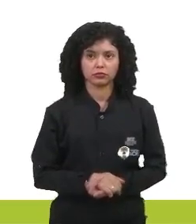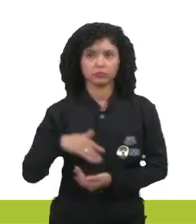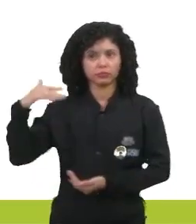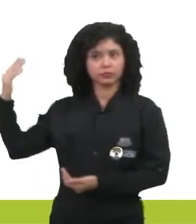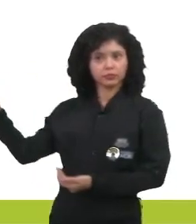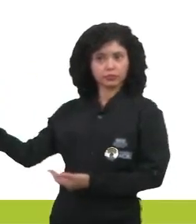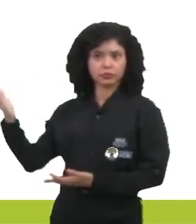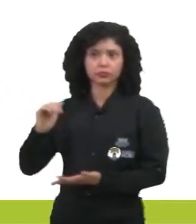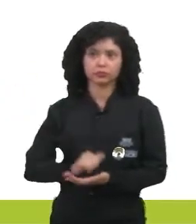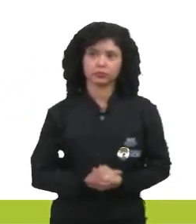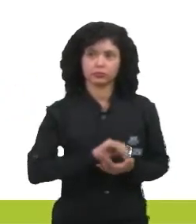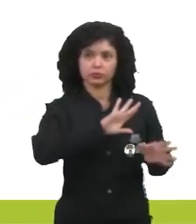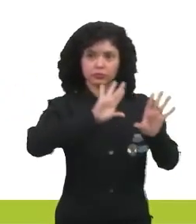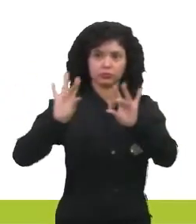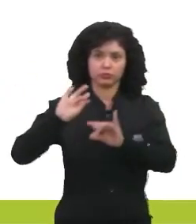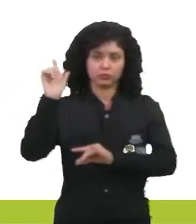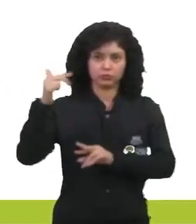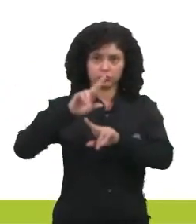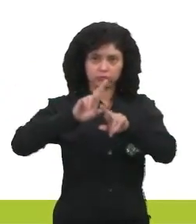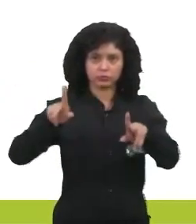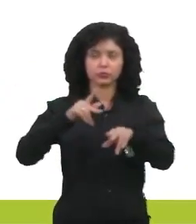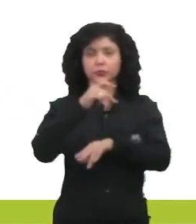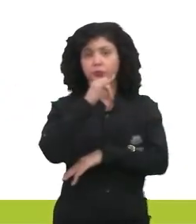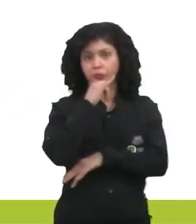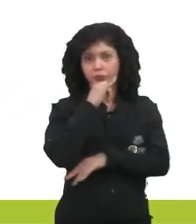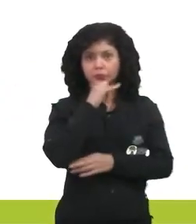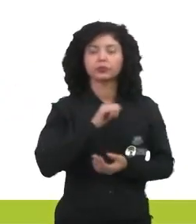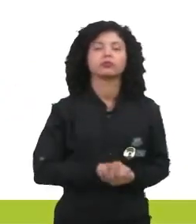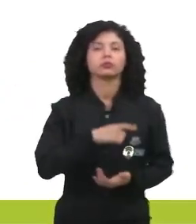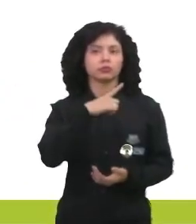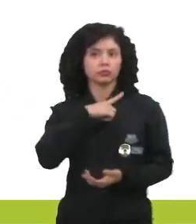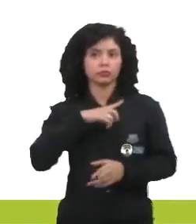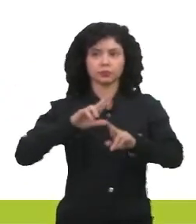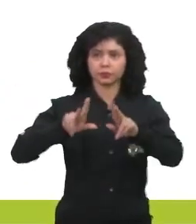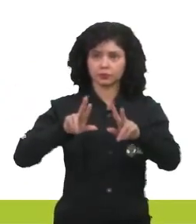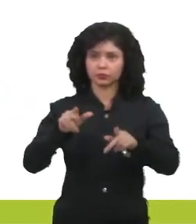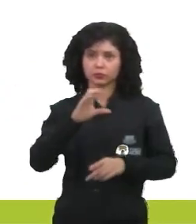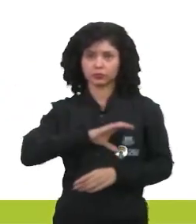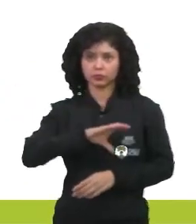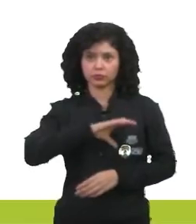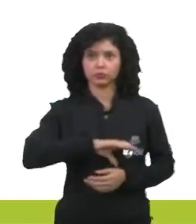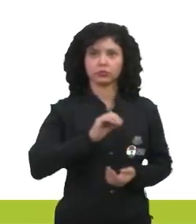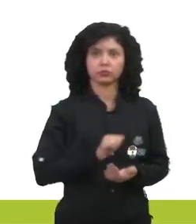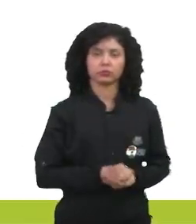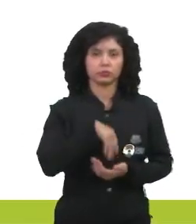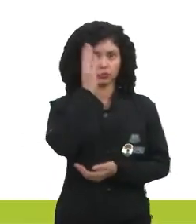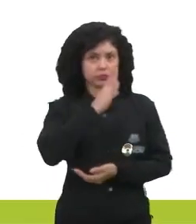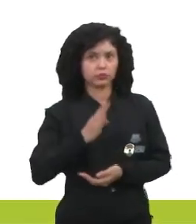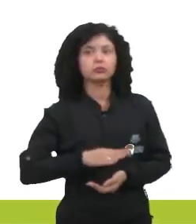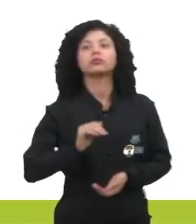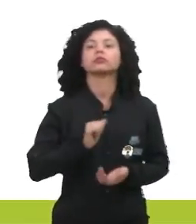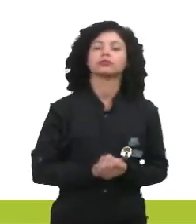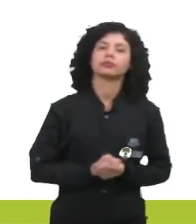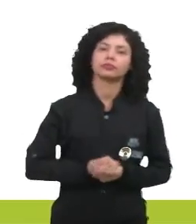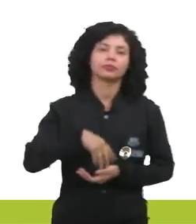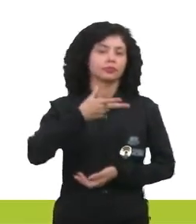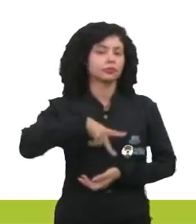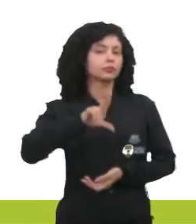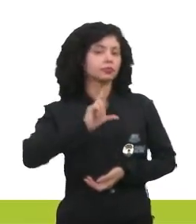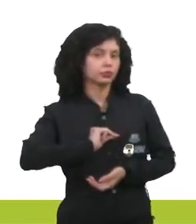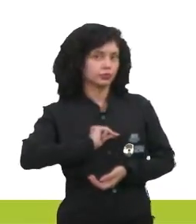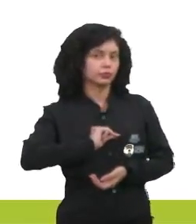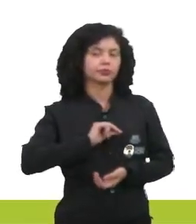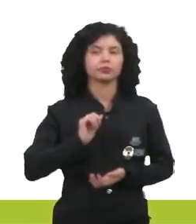eu trouxe uma outra diferença, por exemplo, existem diferenças entre o português do Brasil e o português